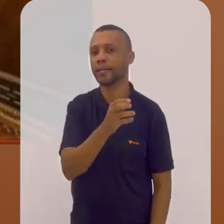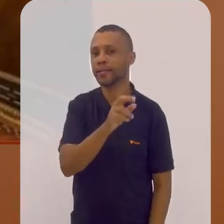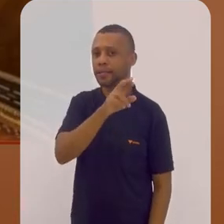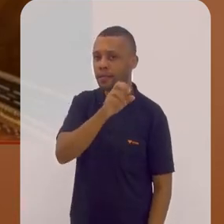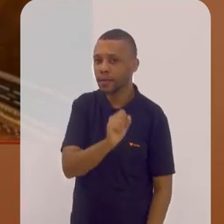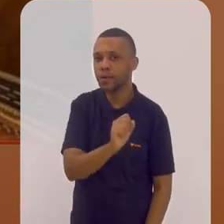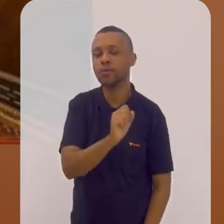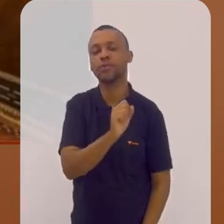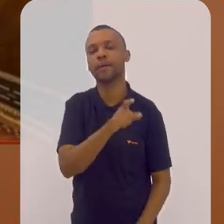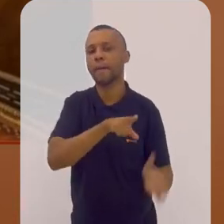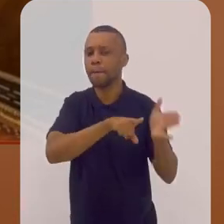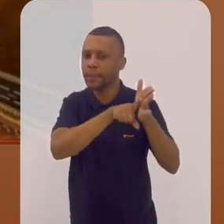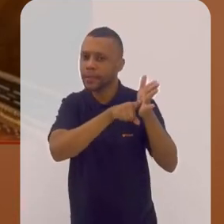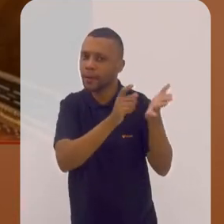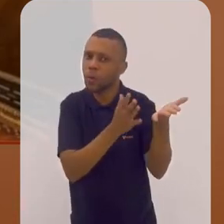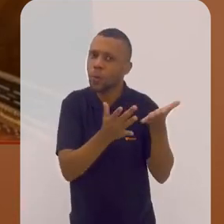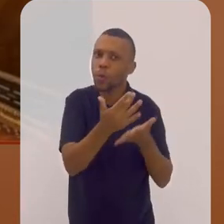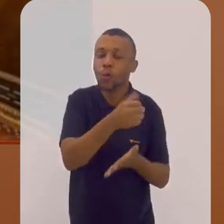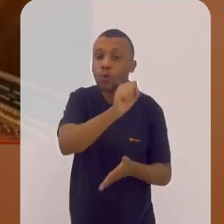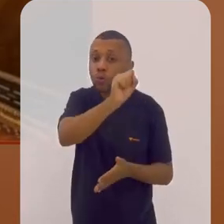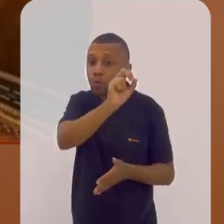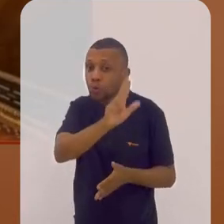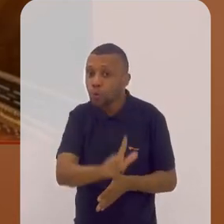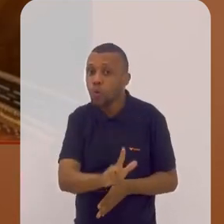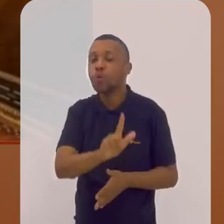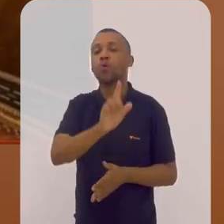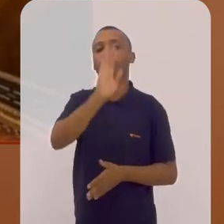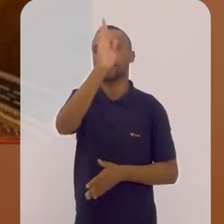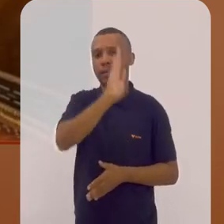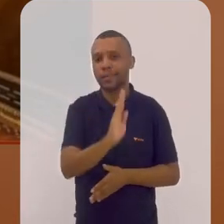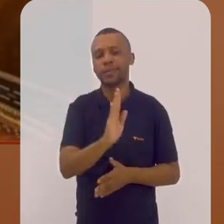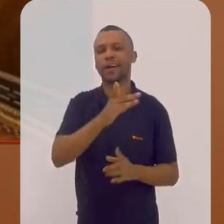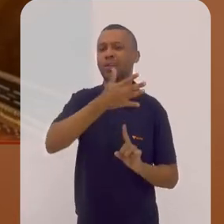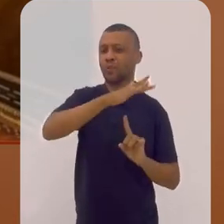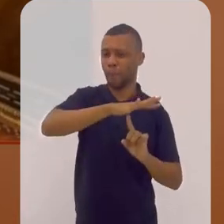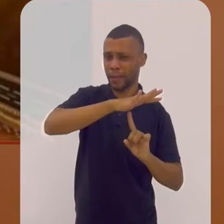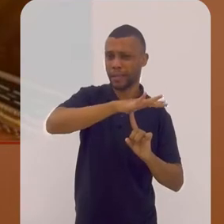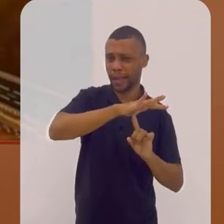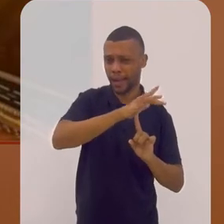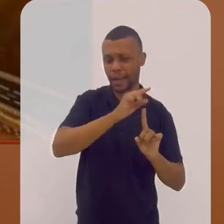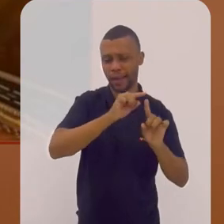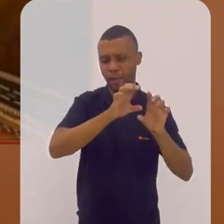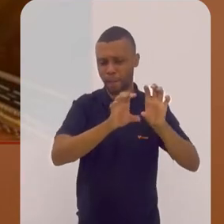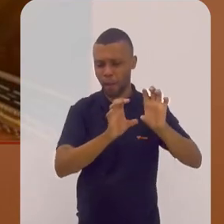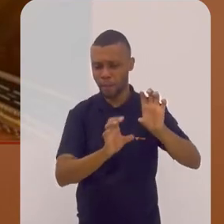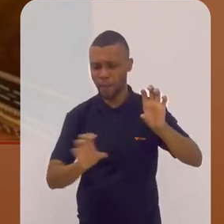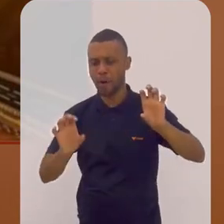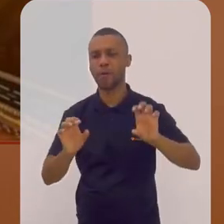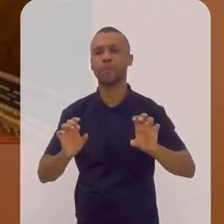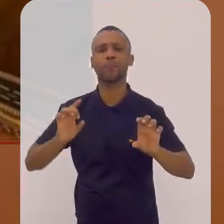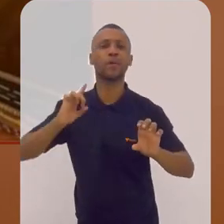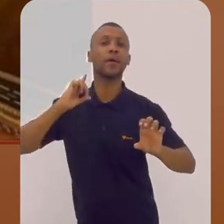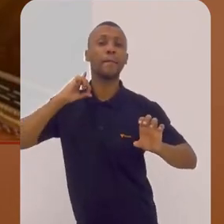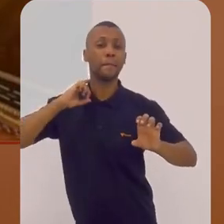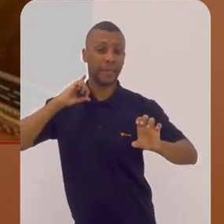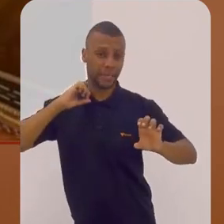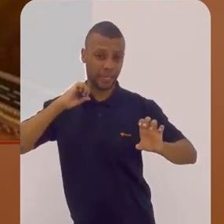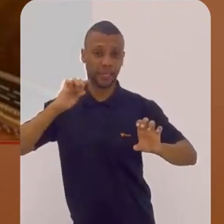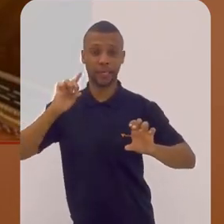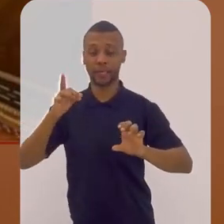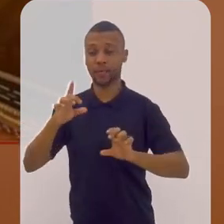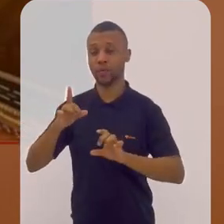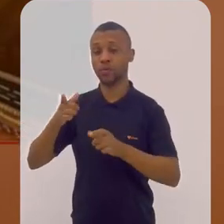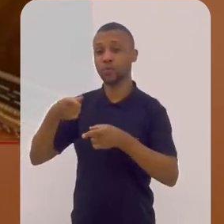pesquisa os repertórios do sul do Brasil, do Paraná para baixo, em Minas Gerais, com o Domingos